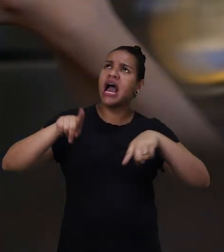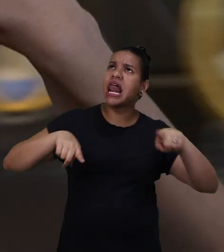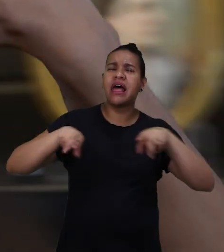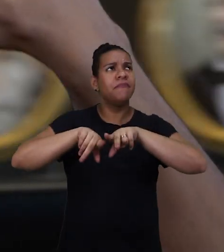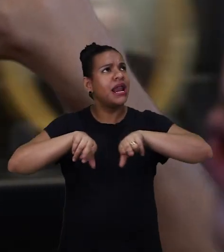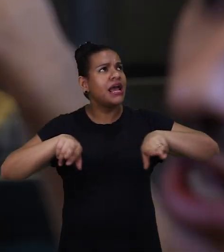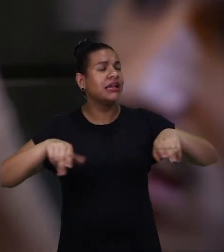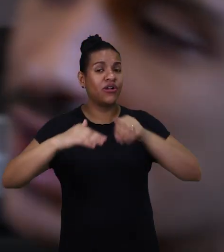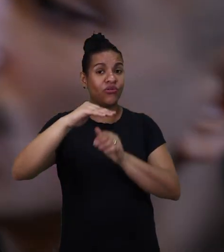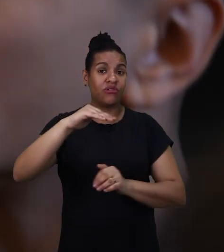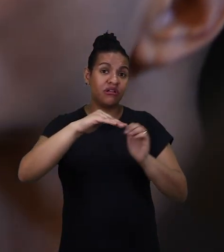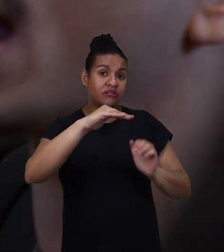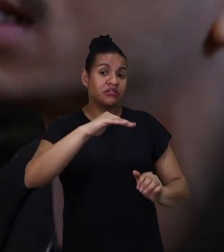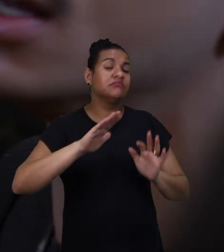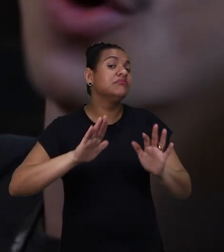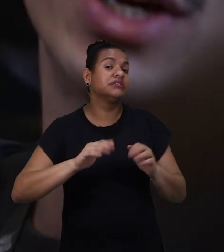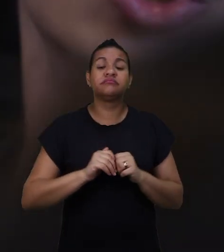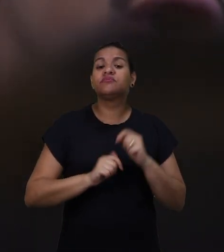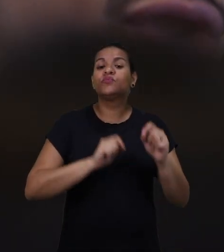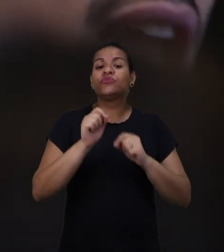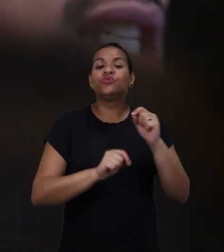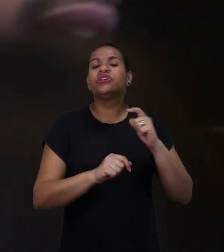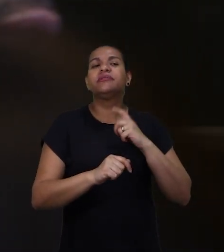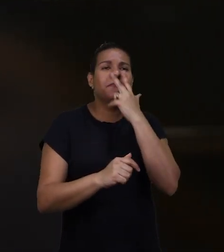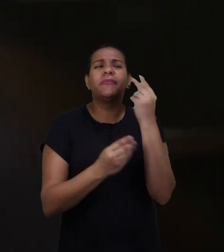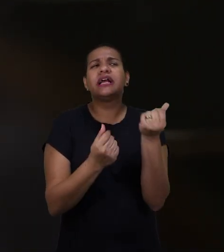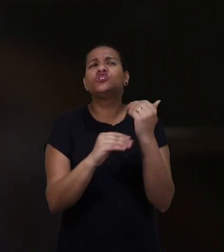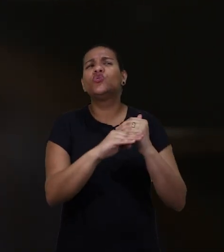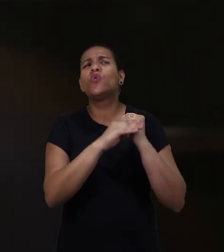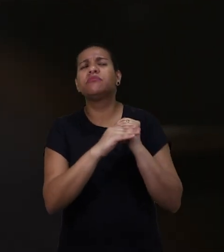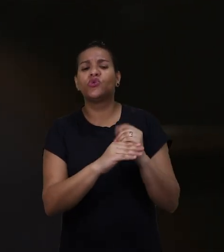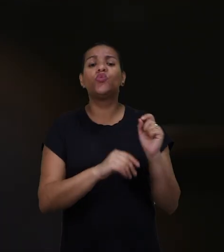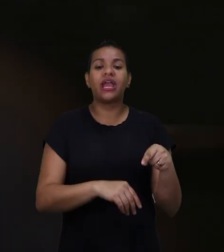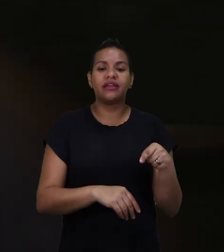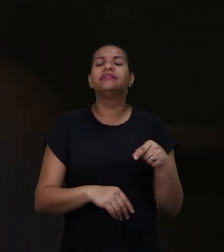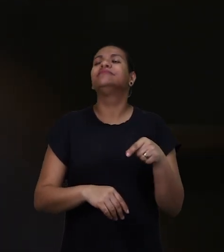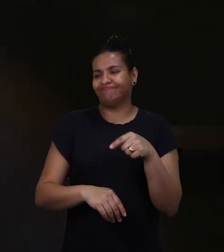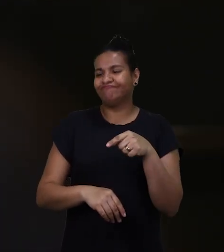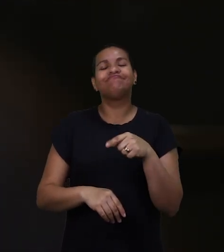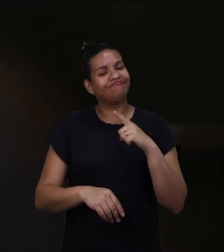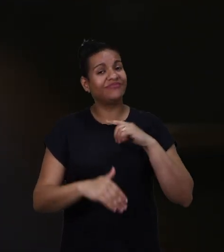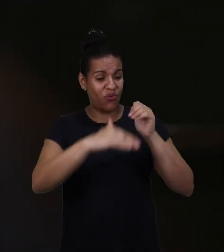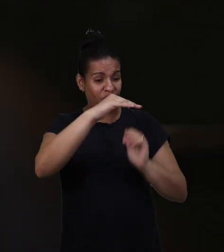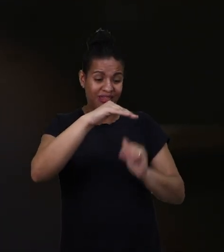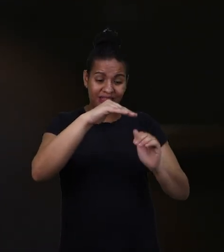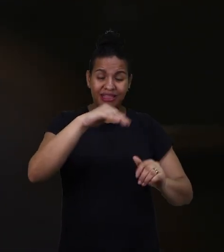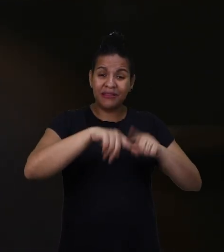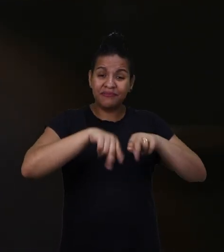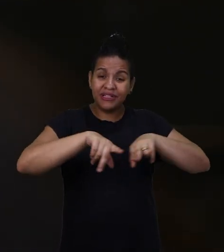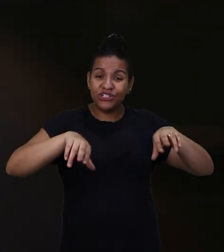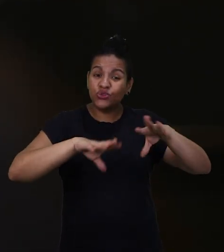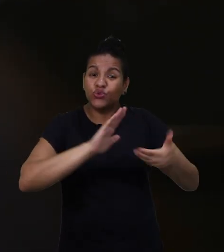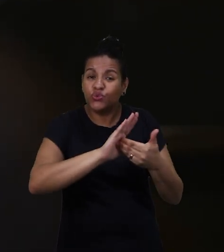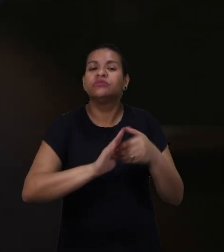variedade enorme de objetos que esse museu guarda, o que todos eles têm em comum? O educador olha para frente. Todos os objetos que